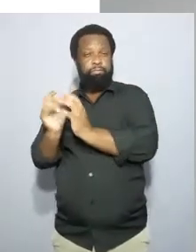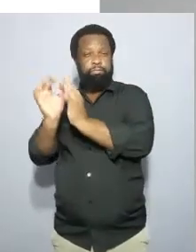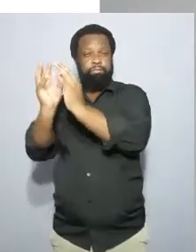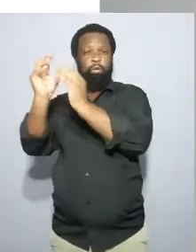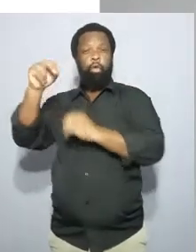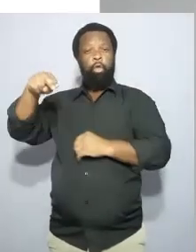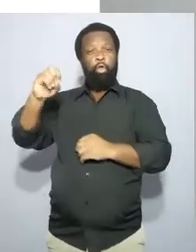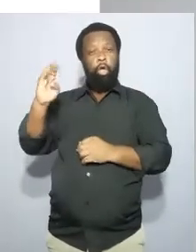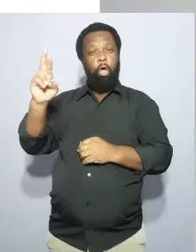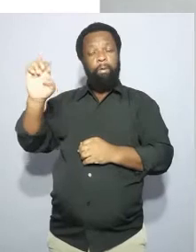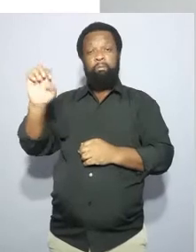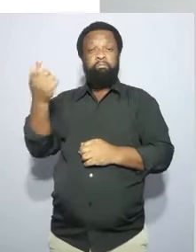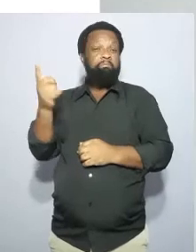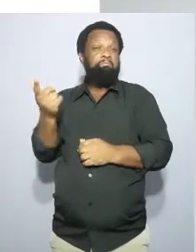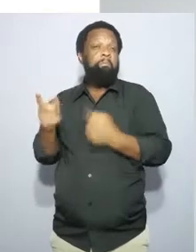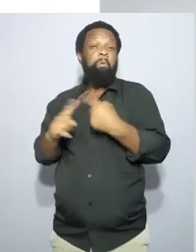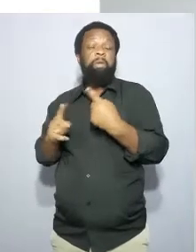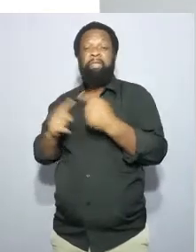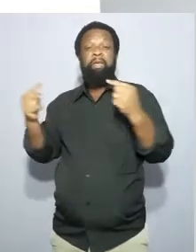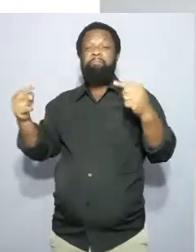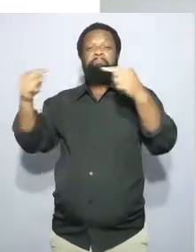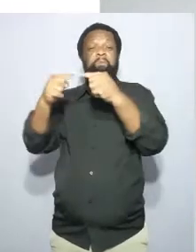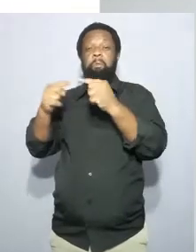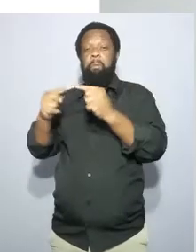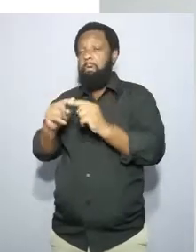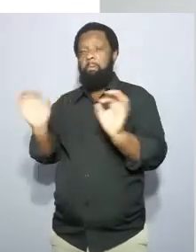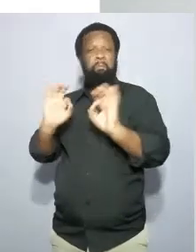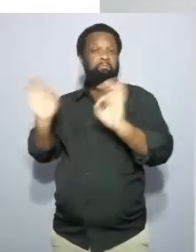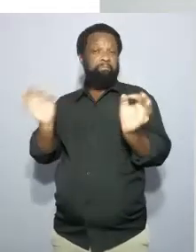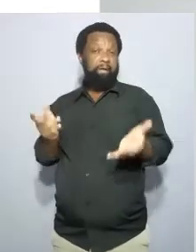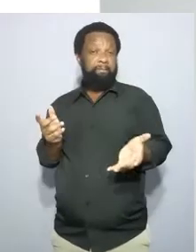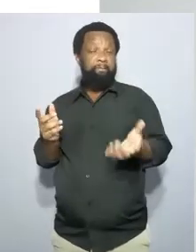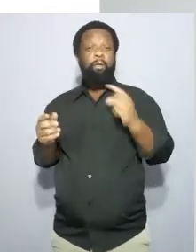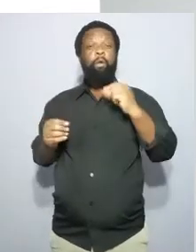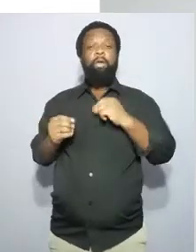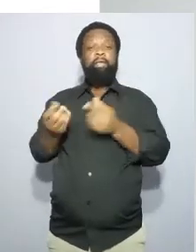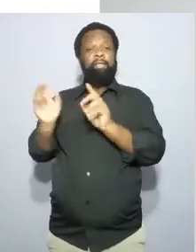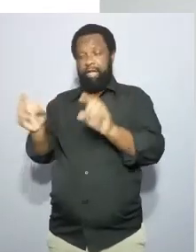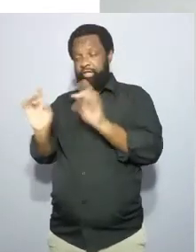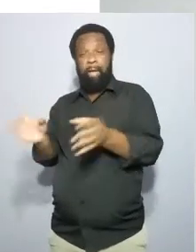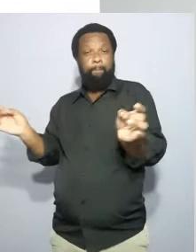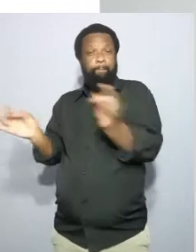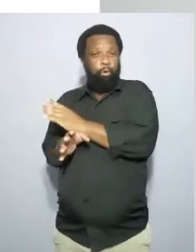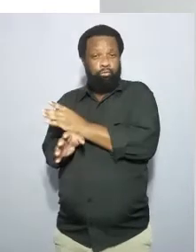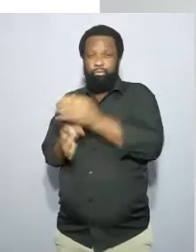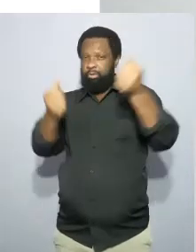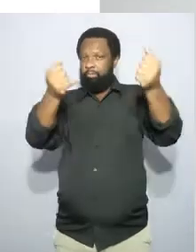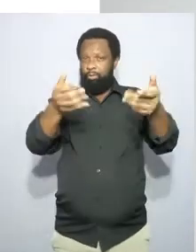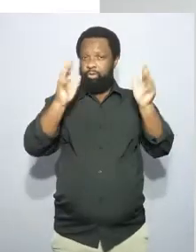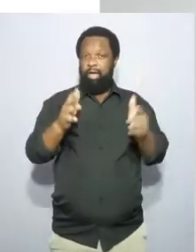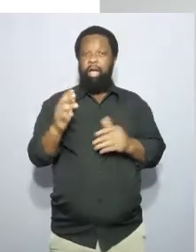justamente porque eles não têm afinidade por elétrons. Eles são estáveis, nós já falamos disso, são estáveis na